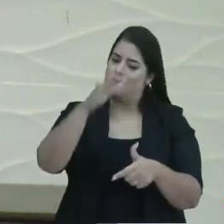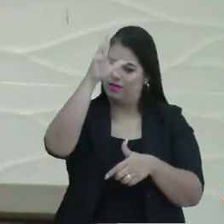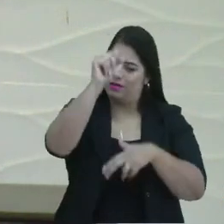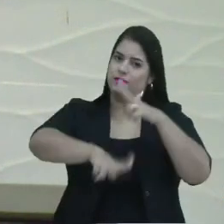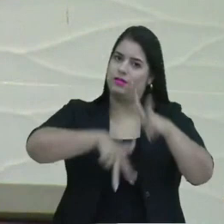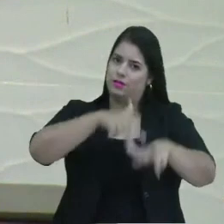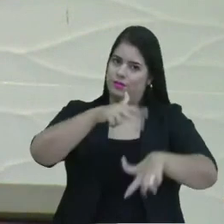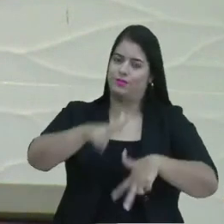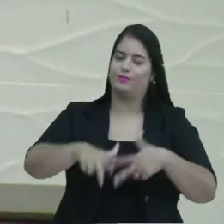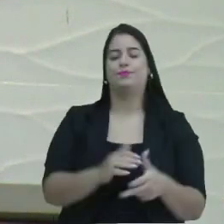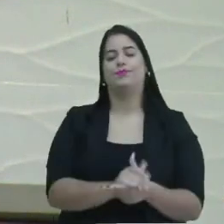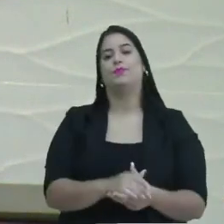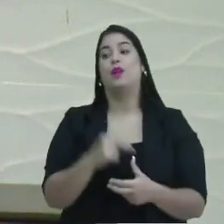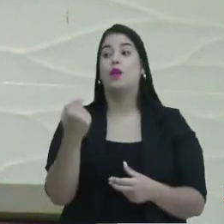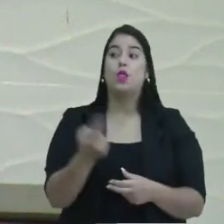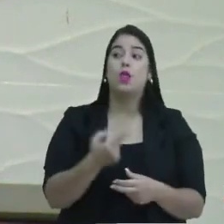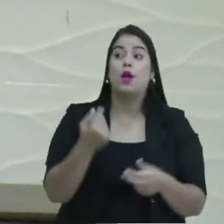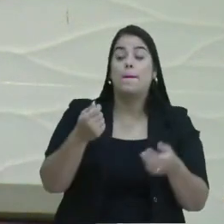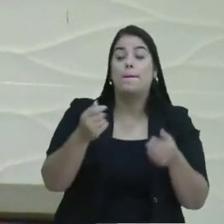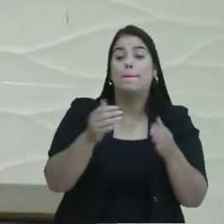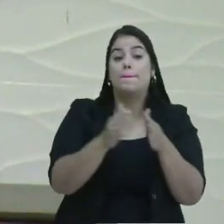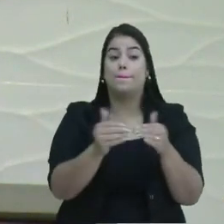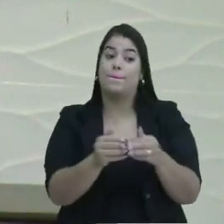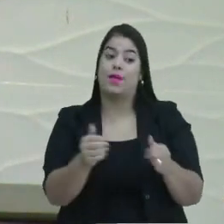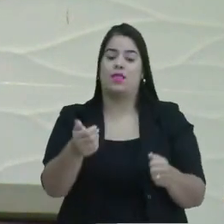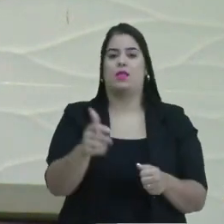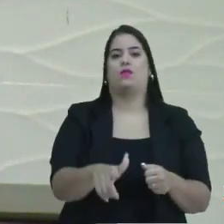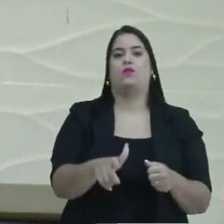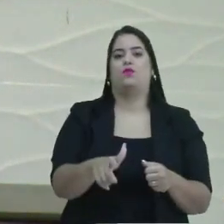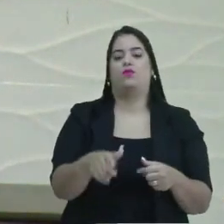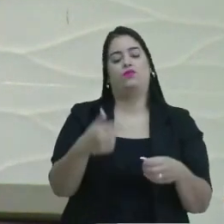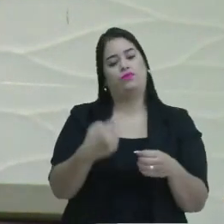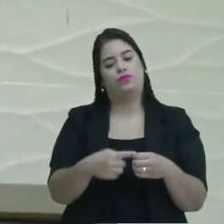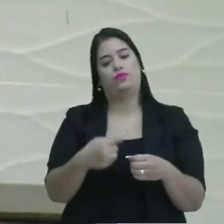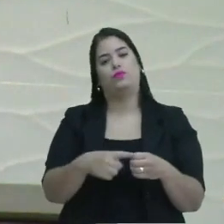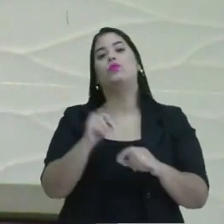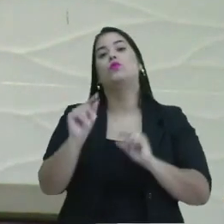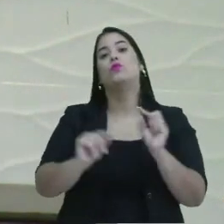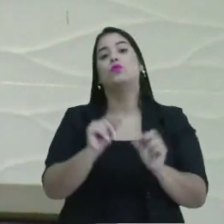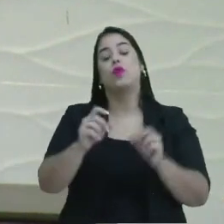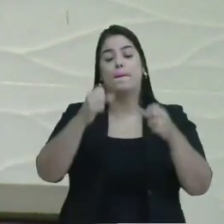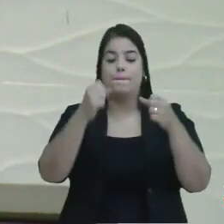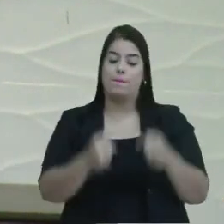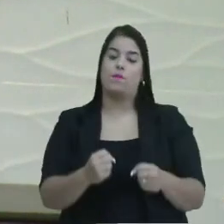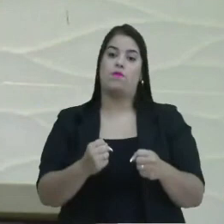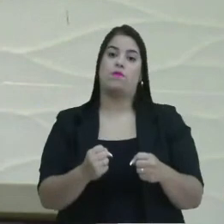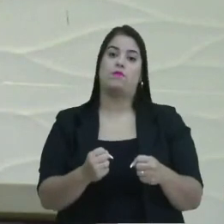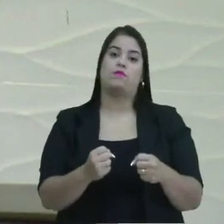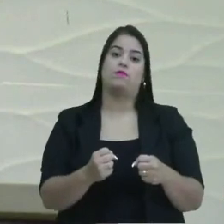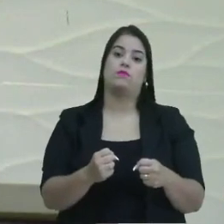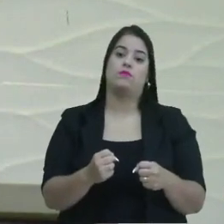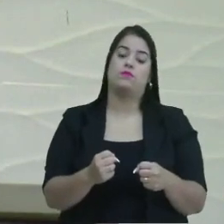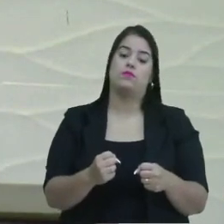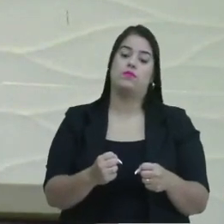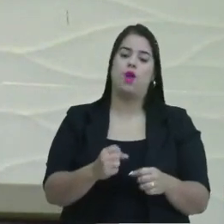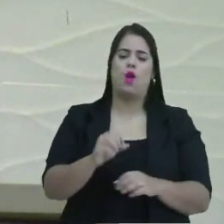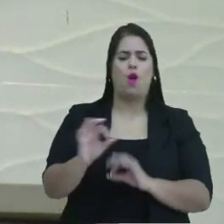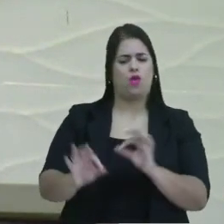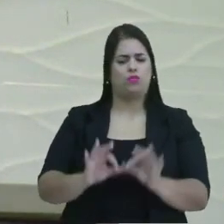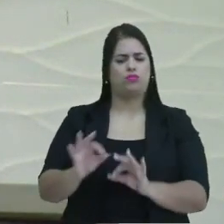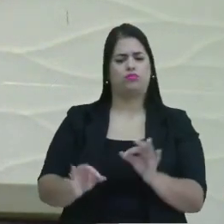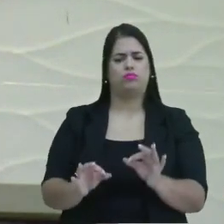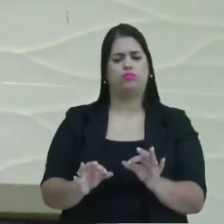aberto. Então a gente solicita mais uma vez ao município que possa alocar recursos